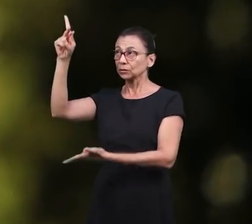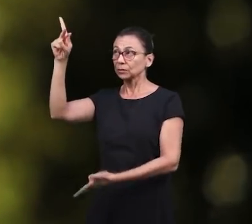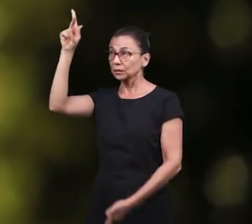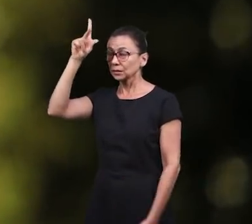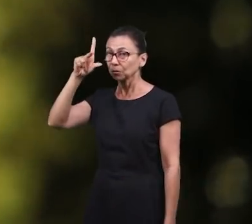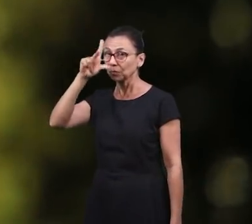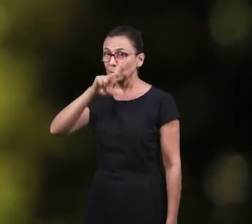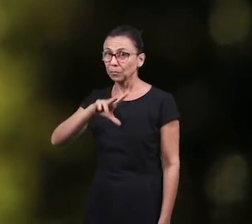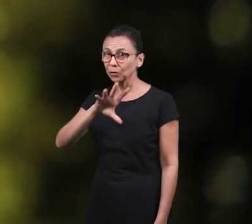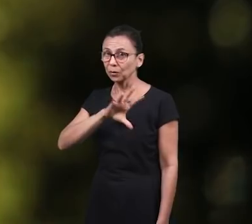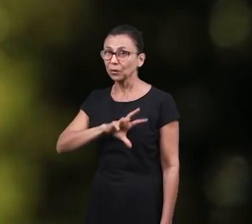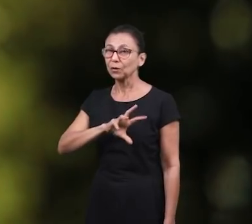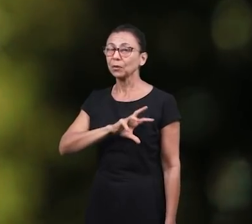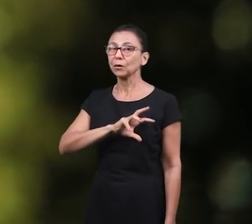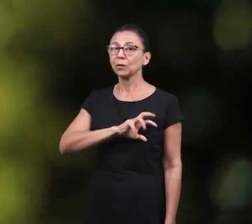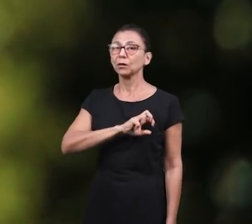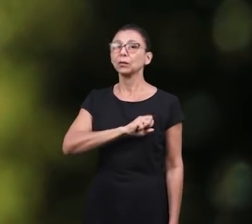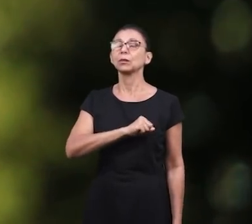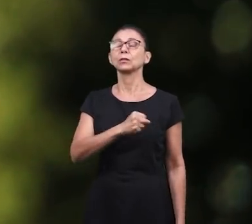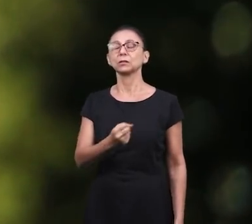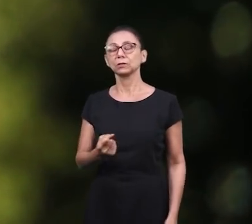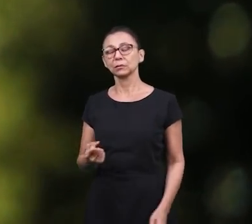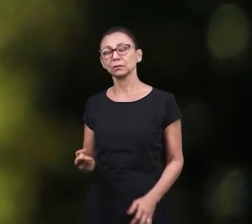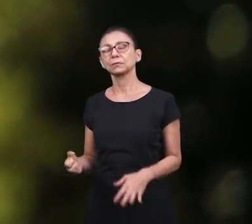Deus e no seu